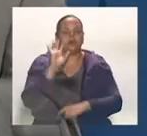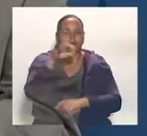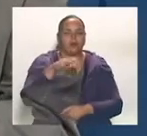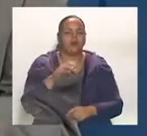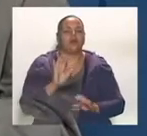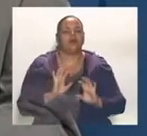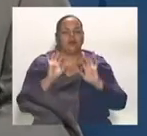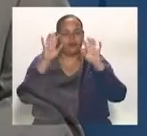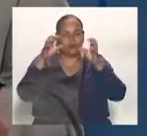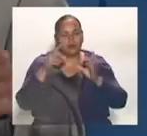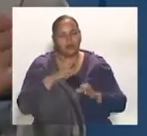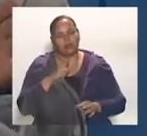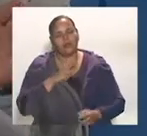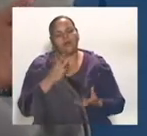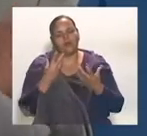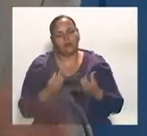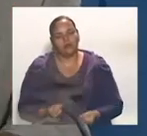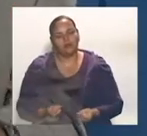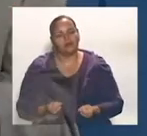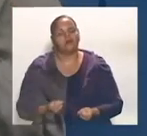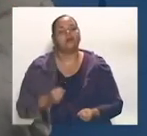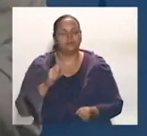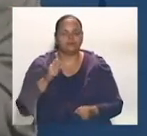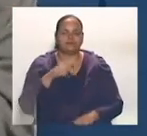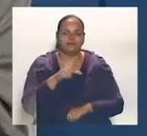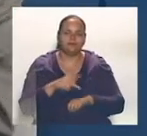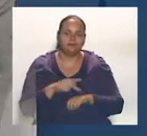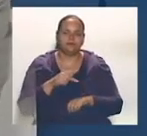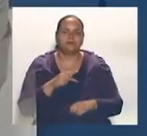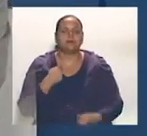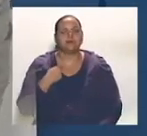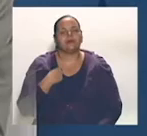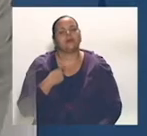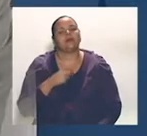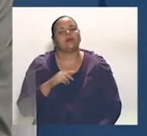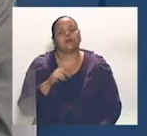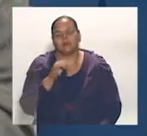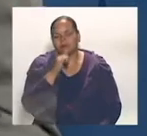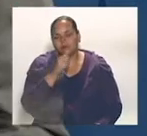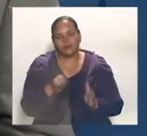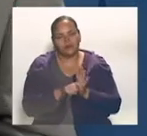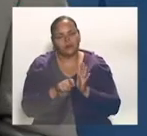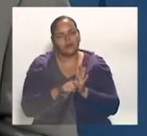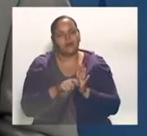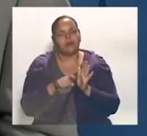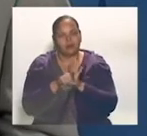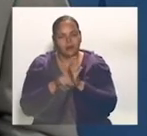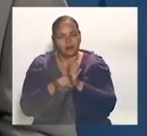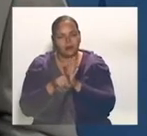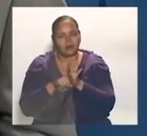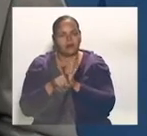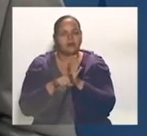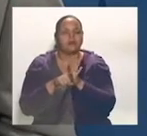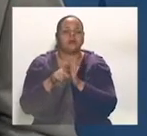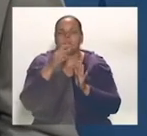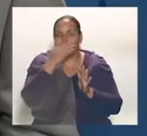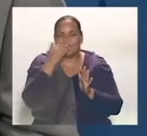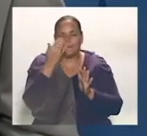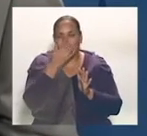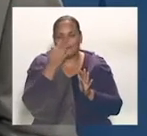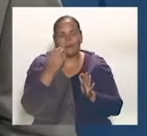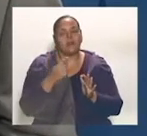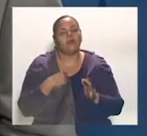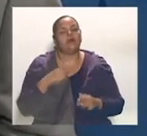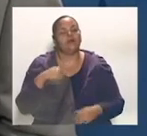nova legislação nós temos o Tribunal do Vôlei, o Tribunal do Basquete, né, do futebol, dos outros esportes. Mas teve que aceitar